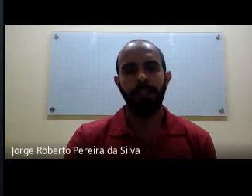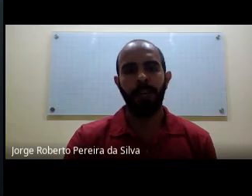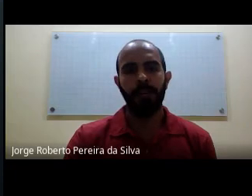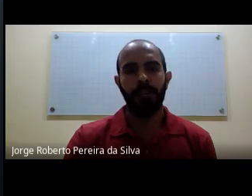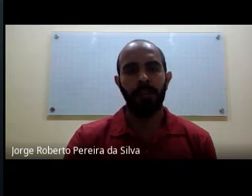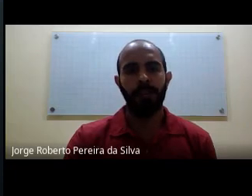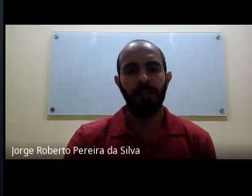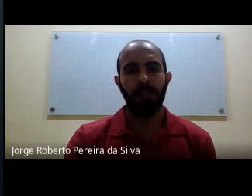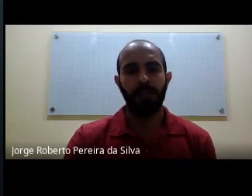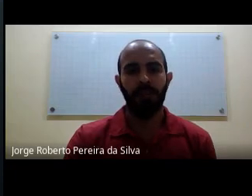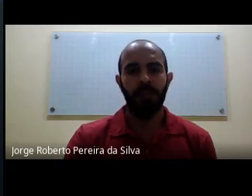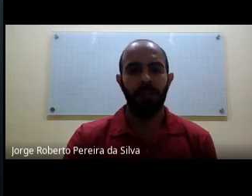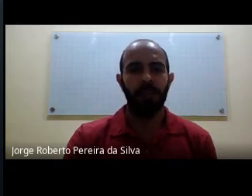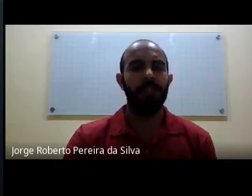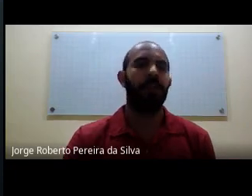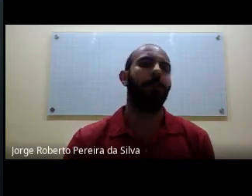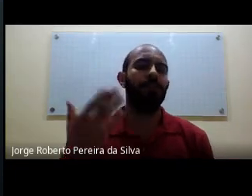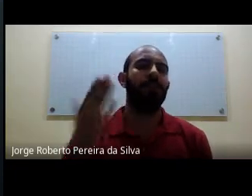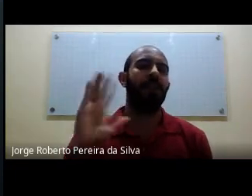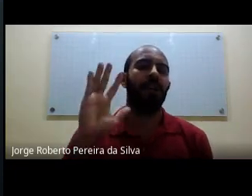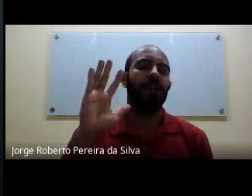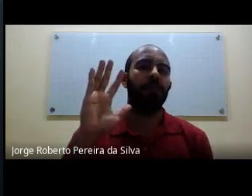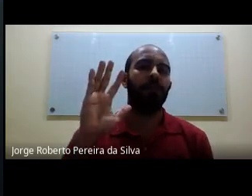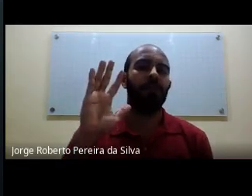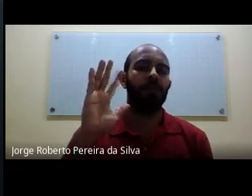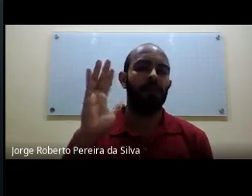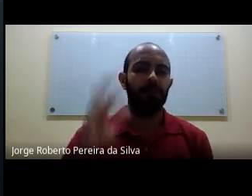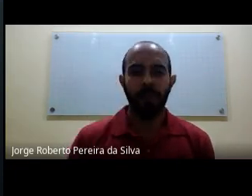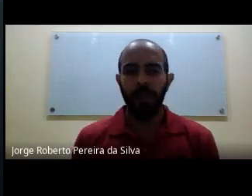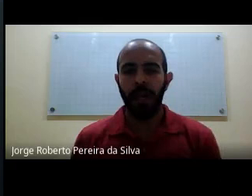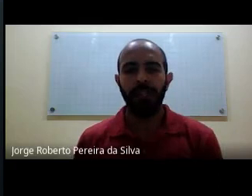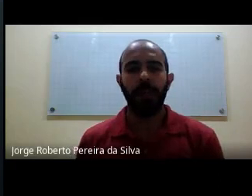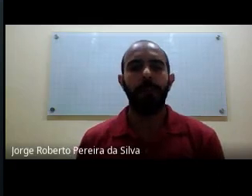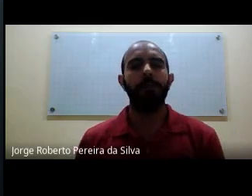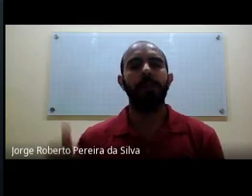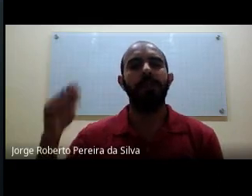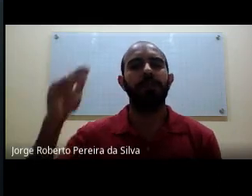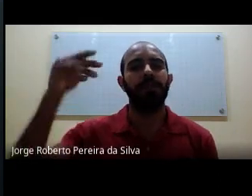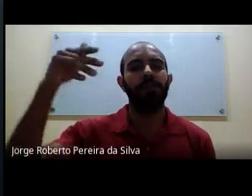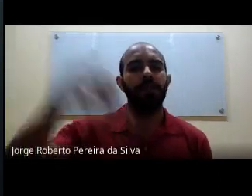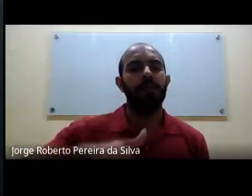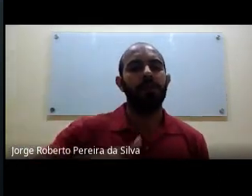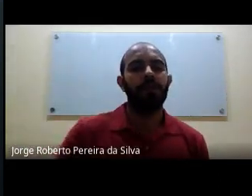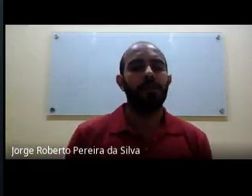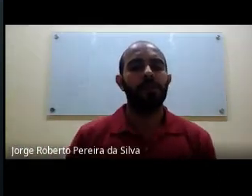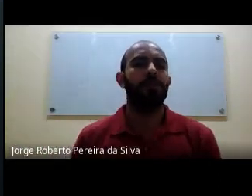como é indicado aqui na nossa seta. Então, a gente pode utilizar a regra da mão direita, né? A gente aponta na